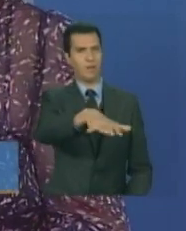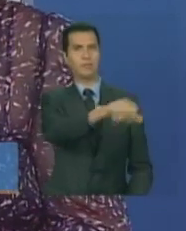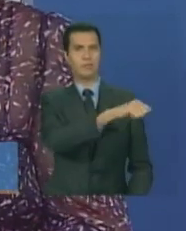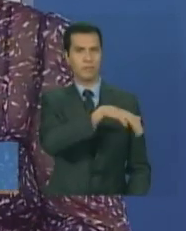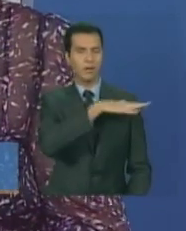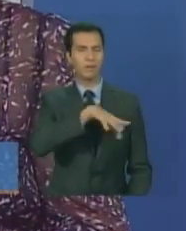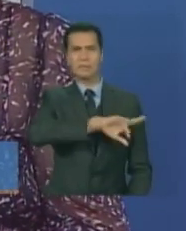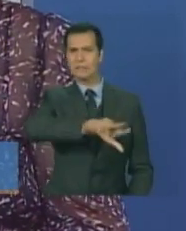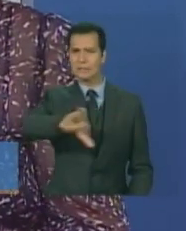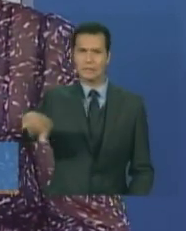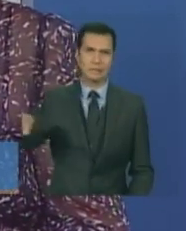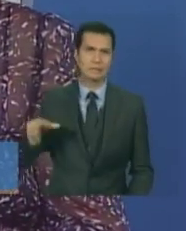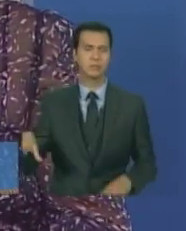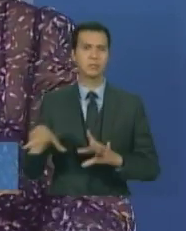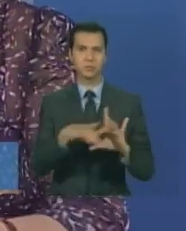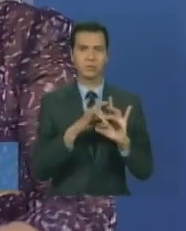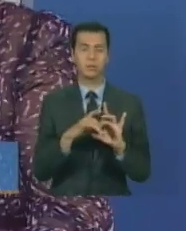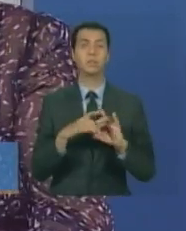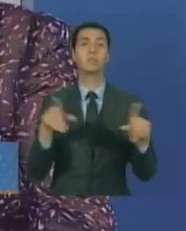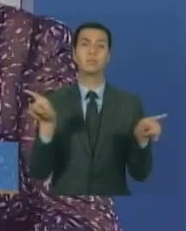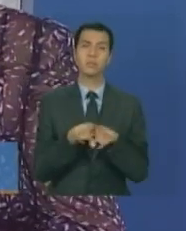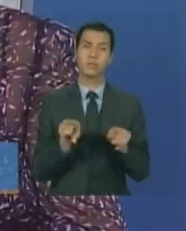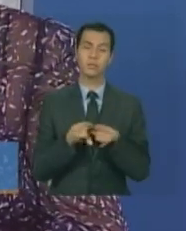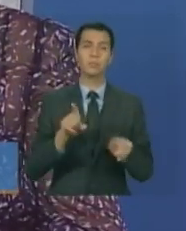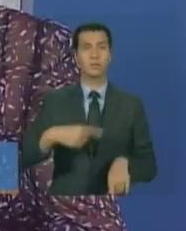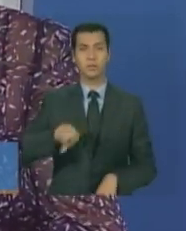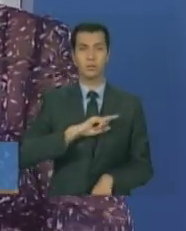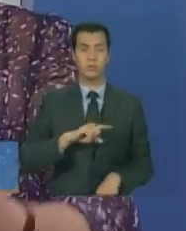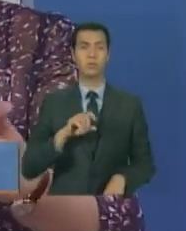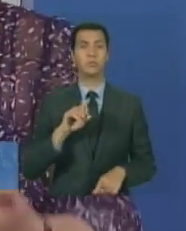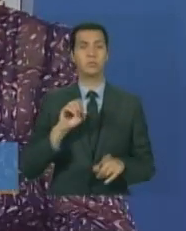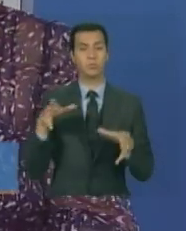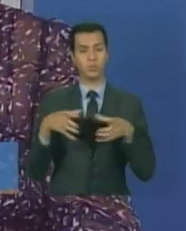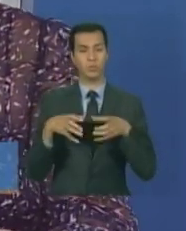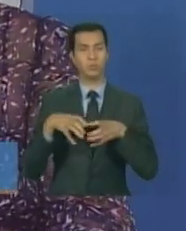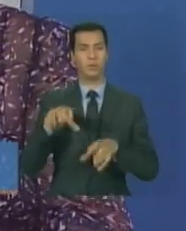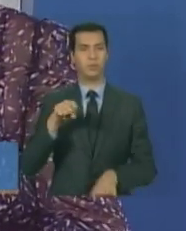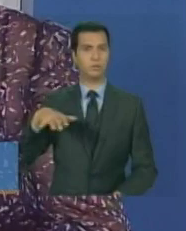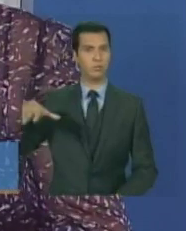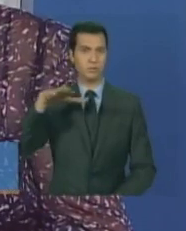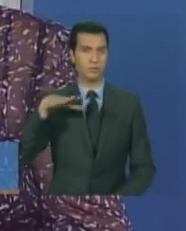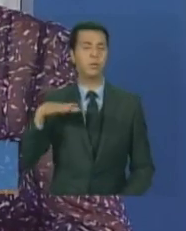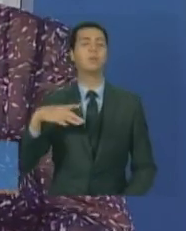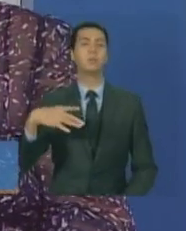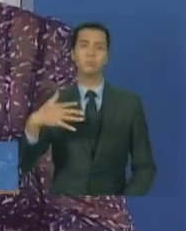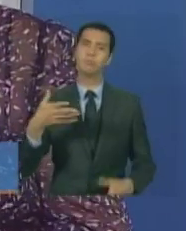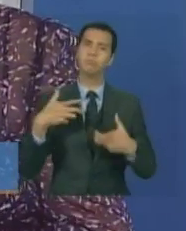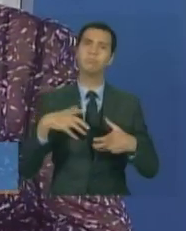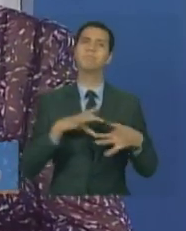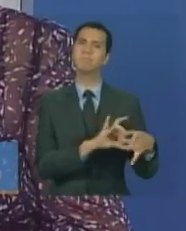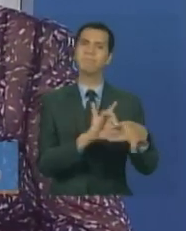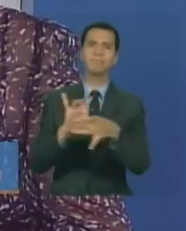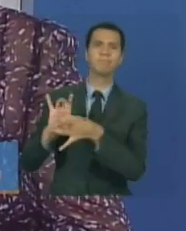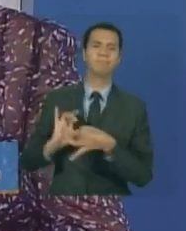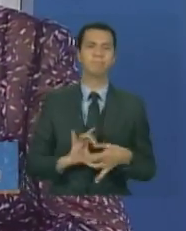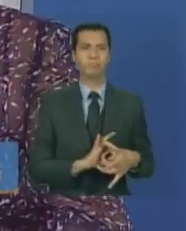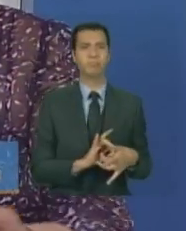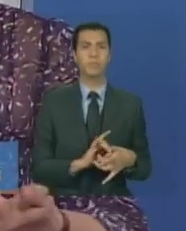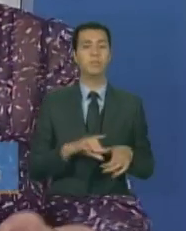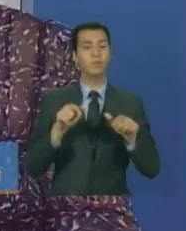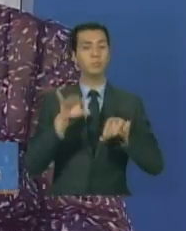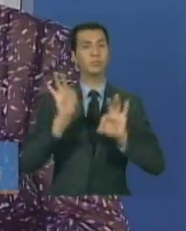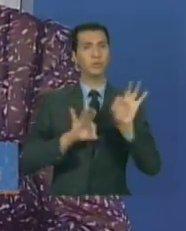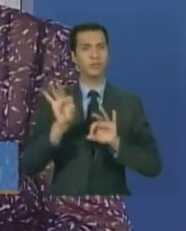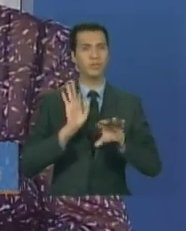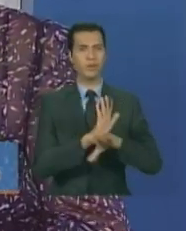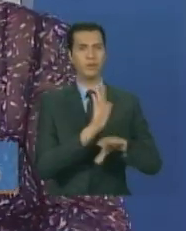a intersetorialidade. Né? O Plano Brasil Sem Miséria, ele traz na sua essência, né, a intersetorialidade